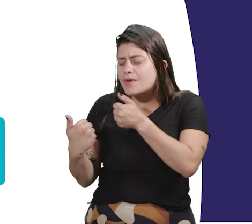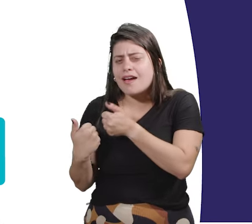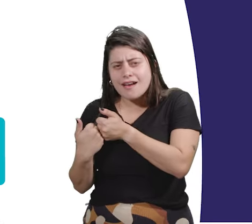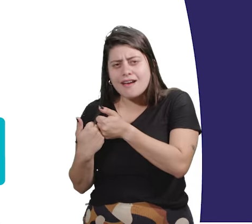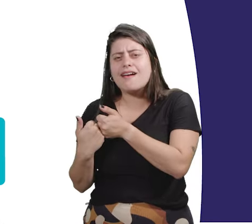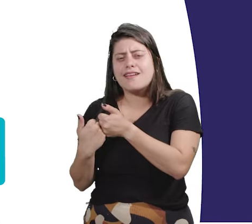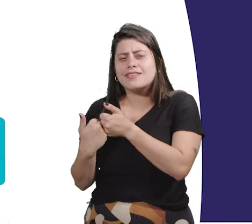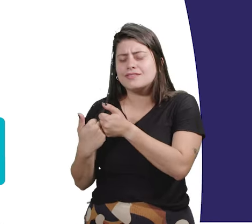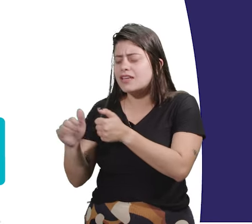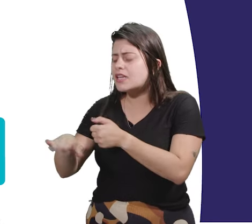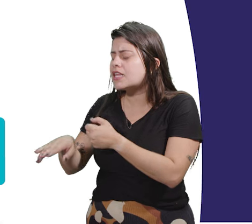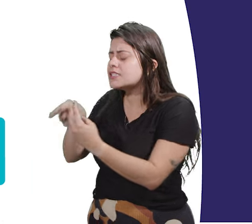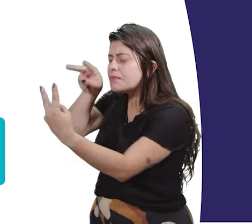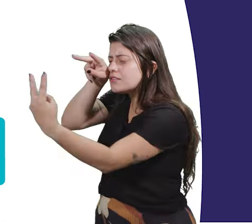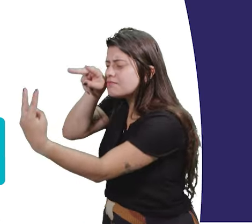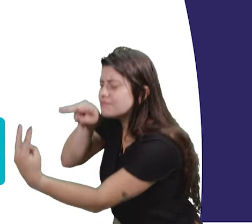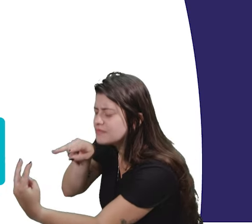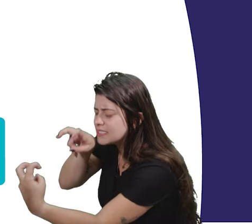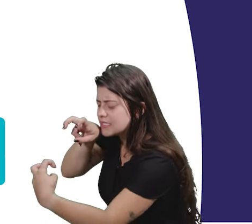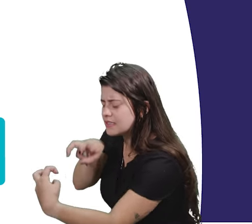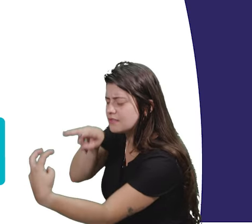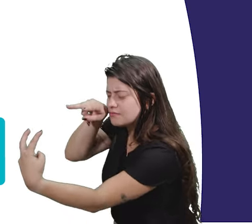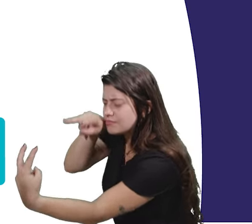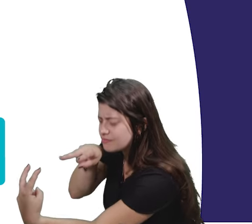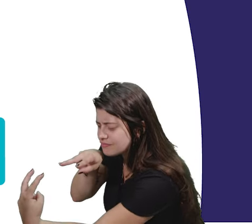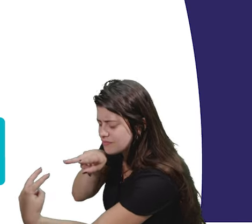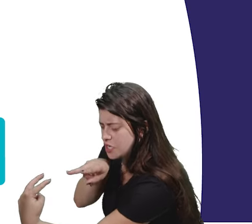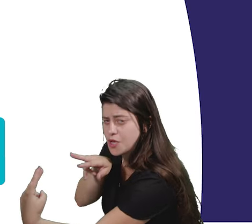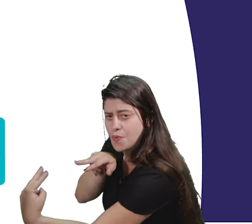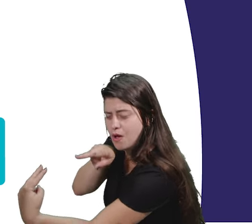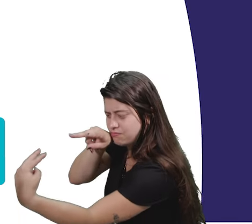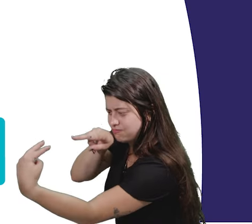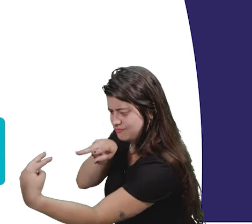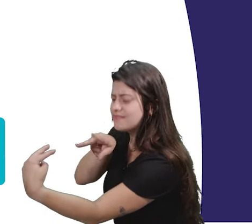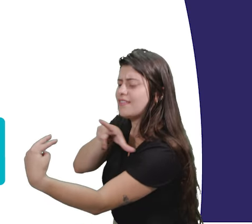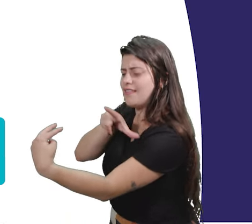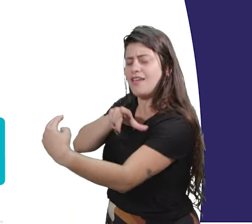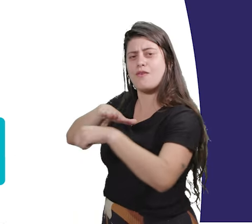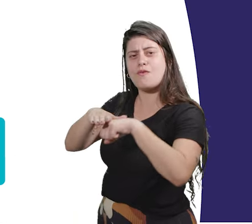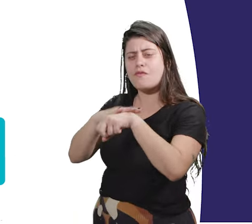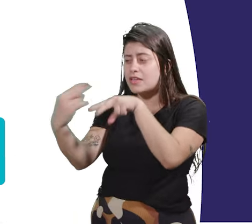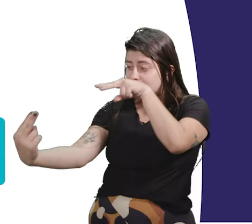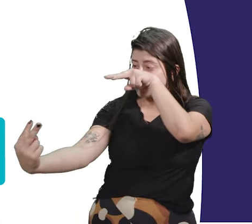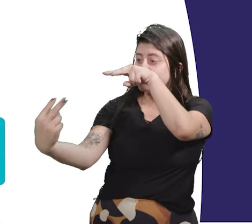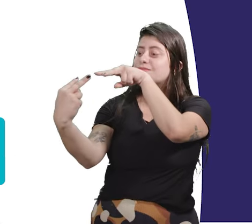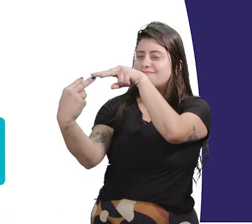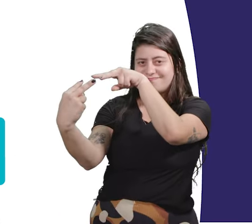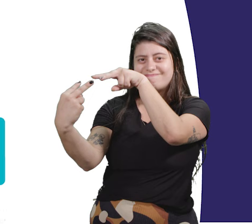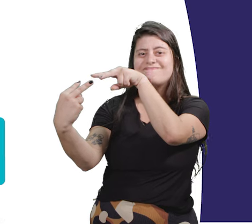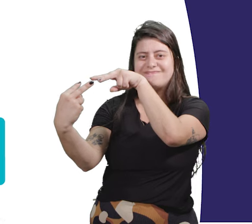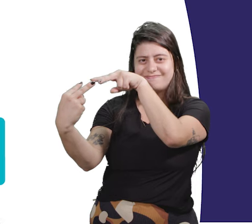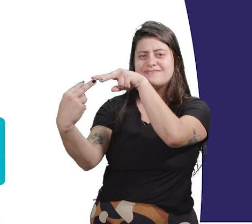olho no olho, abaixar ali na altura da criança, ter essa conversa olho no olho, validar